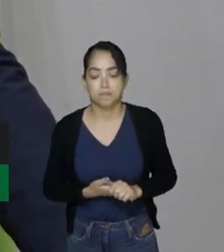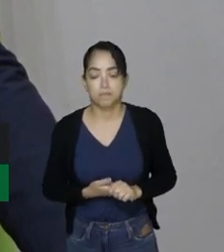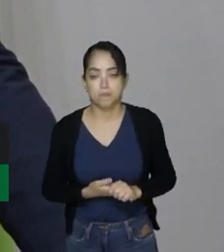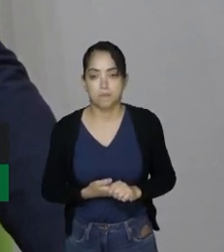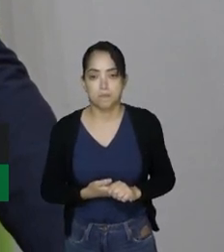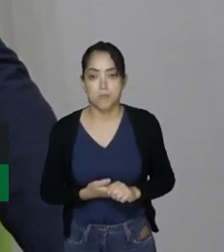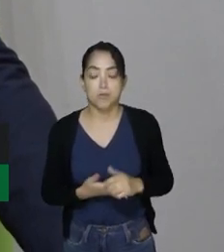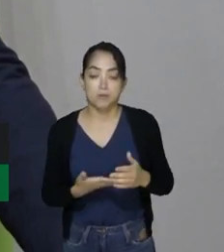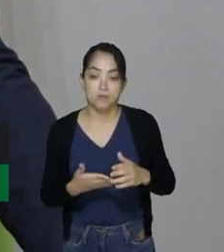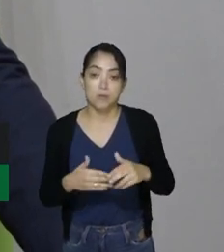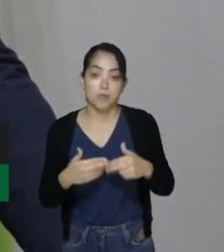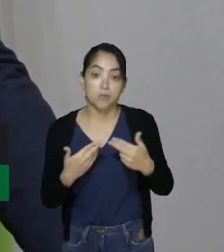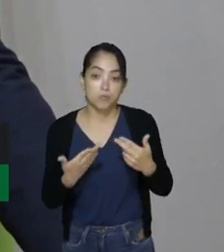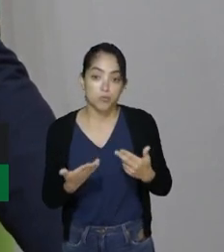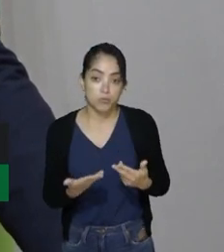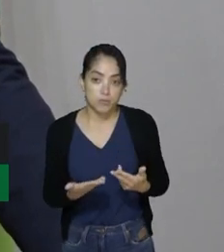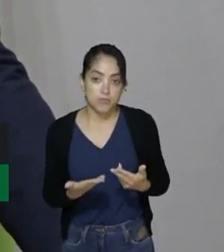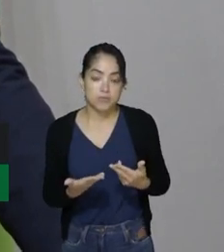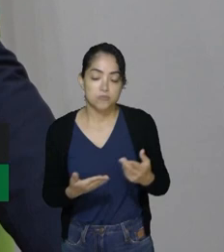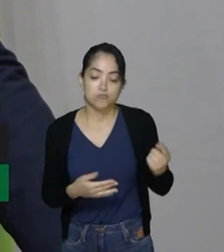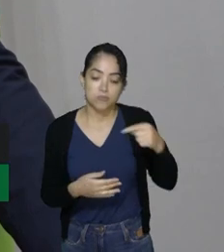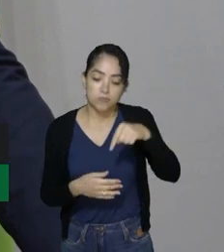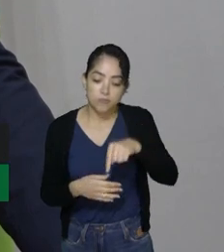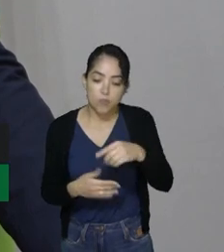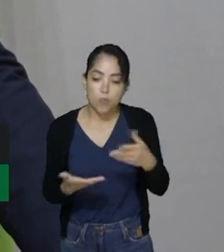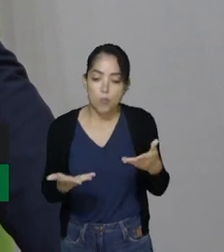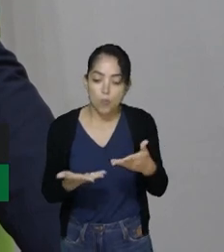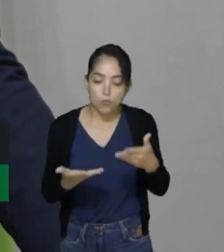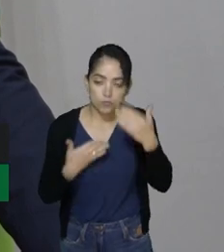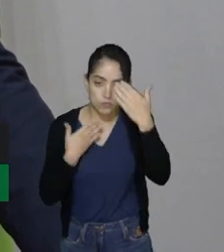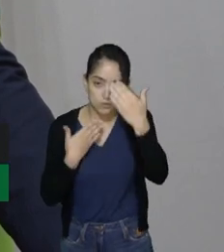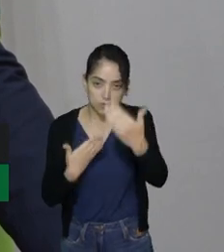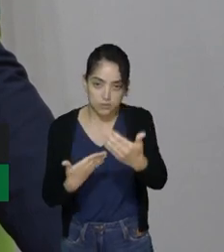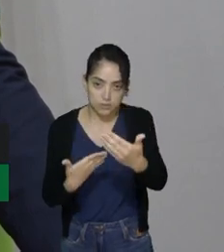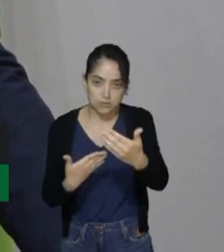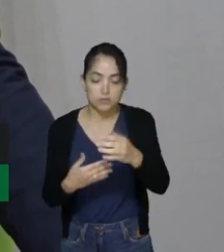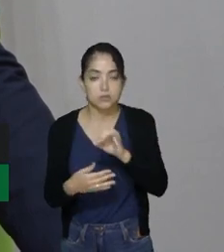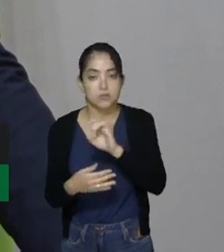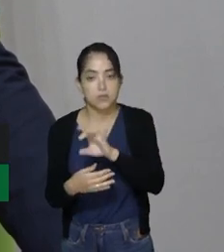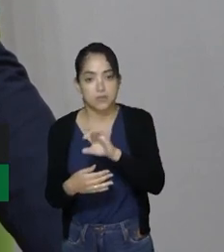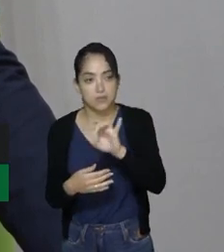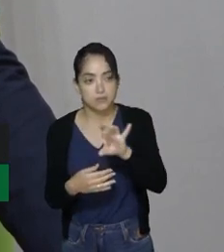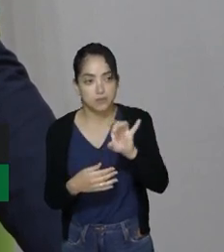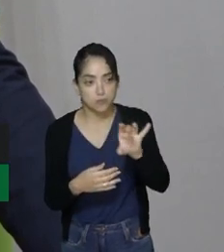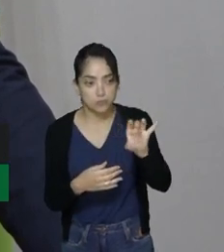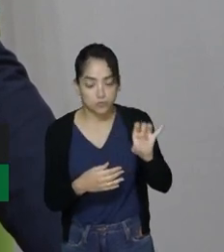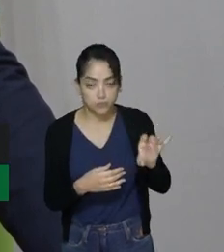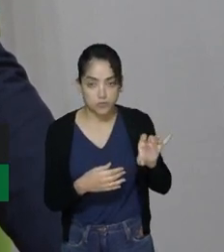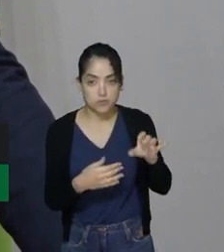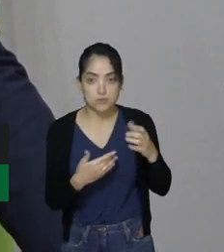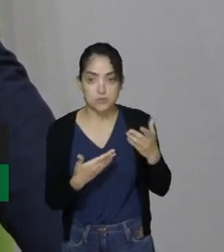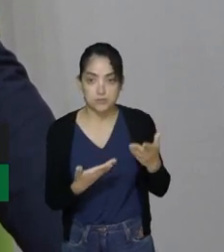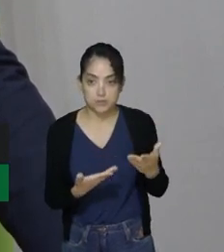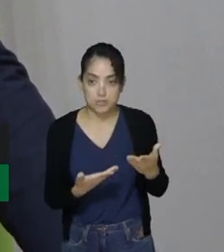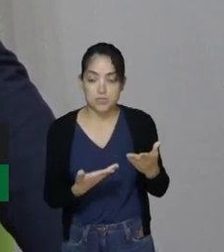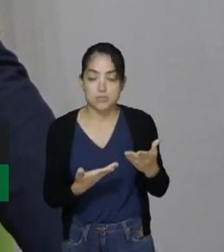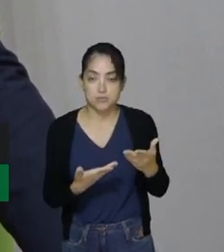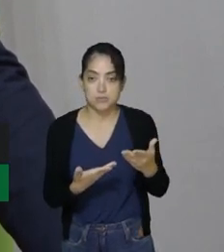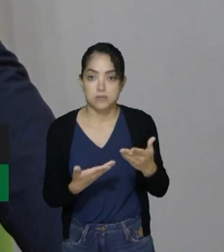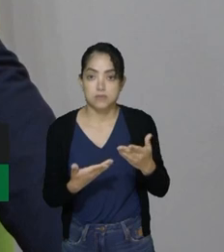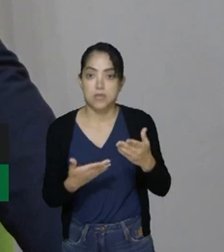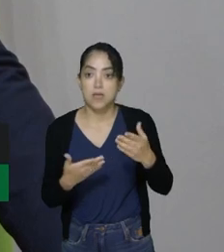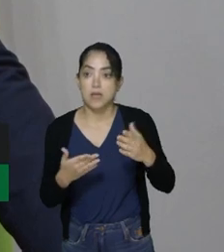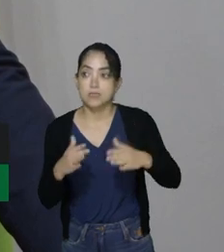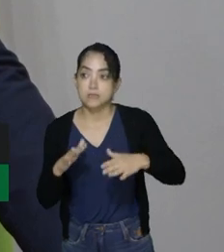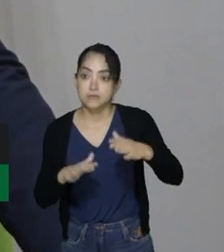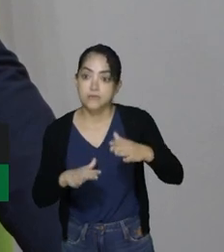E por isso que eu tenho que vir aqui hoje nessa tribuna agradecer a cada um de vocês, que no entrechoque de ideias me